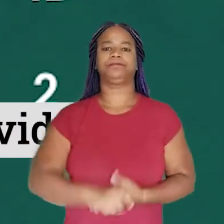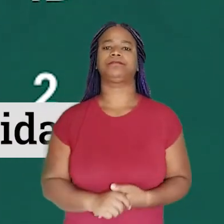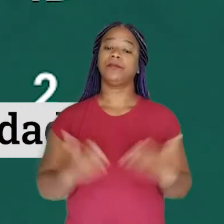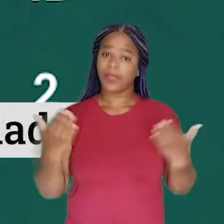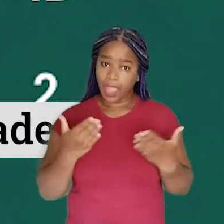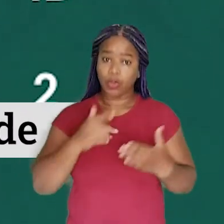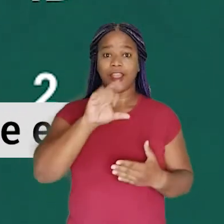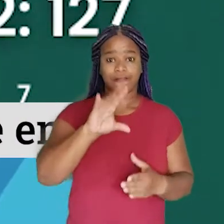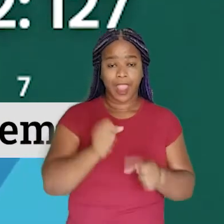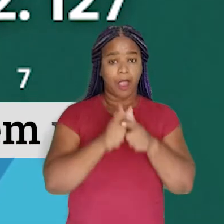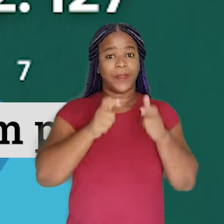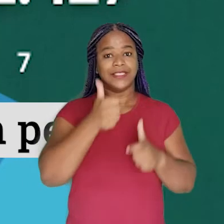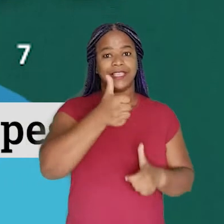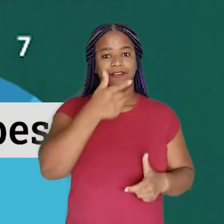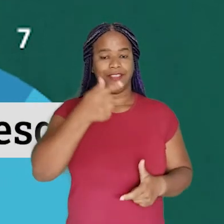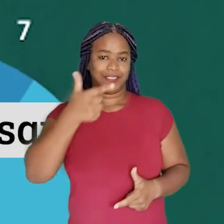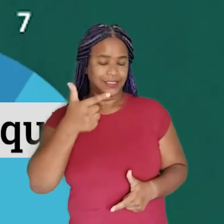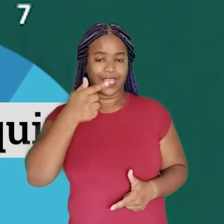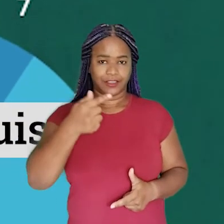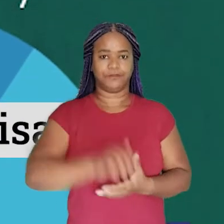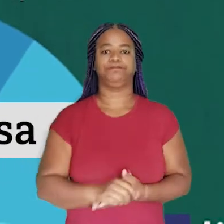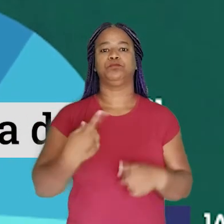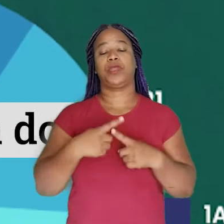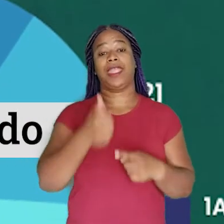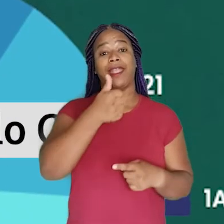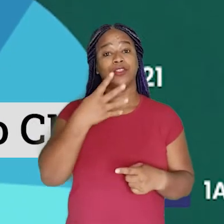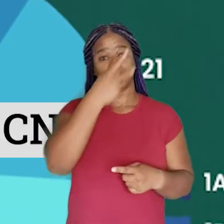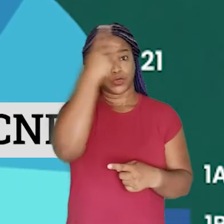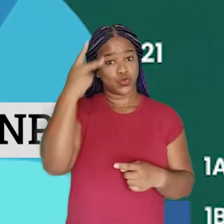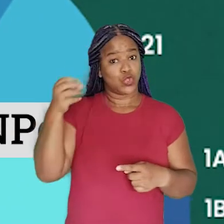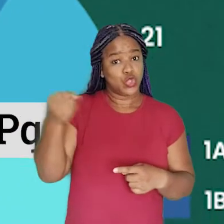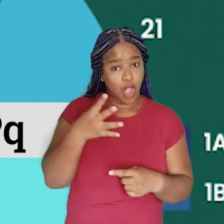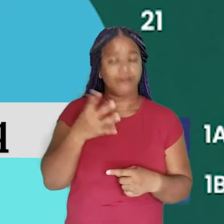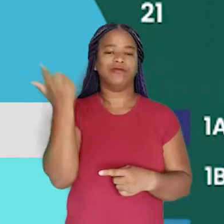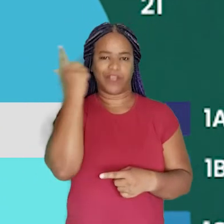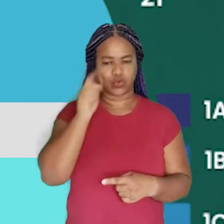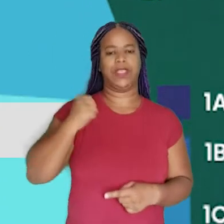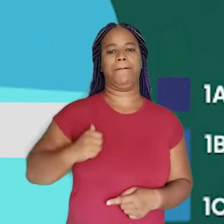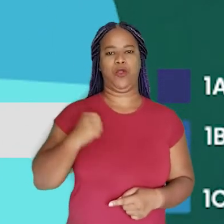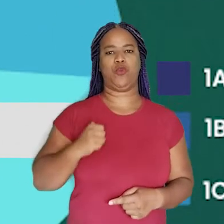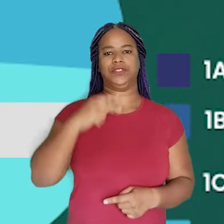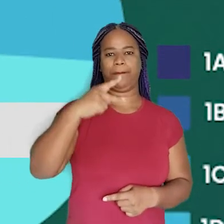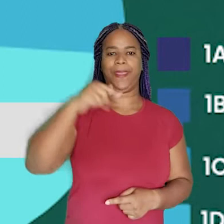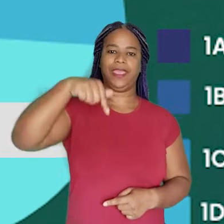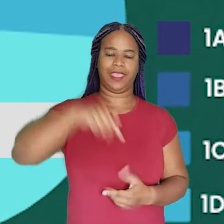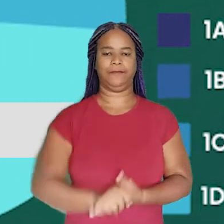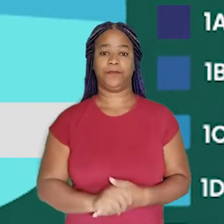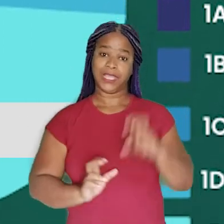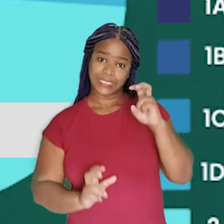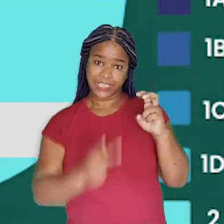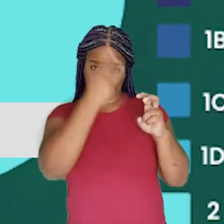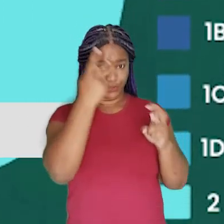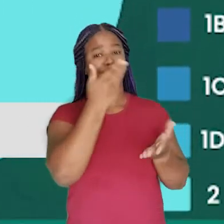serão 127, uma vez que 14 novos pesquisadores serão contemplados com a bolsa em PQ. 5 devem